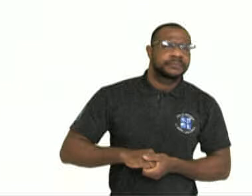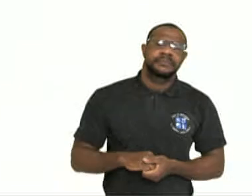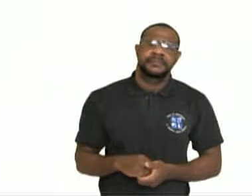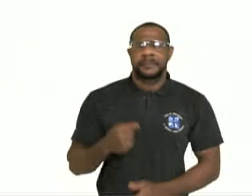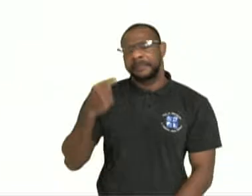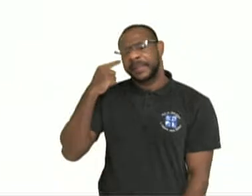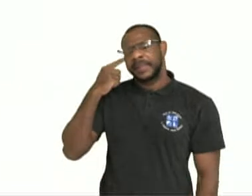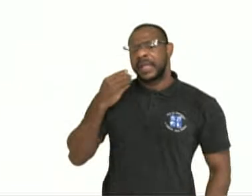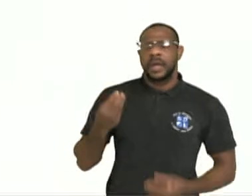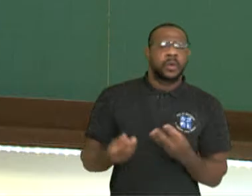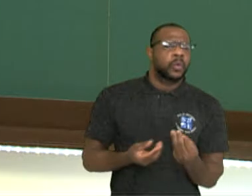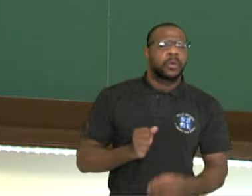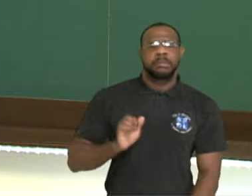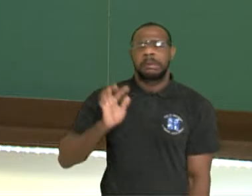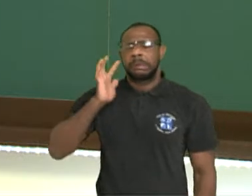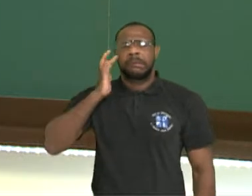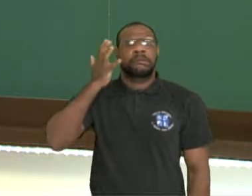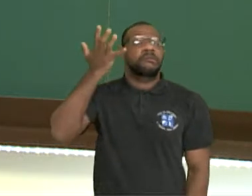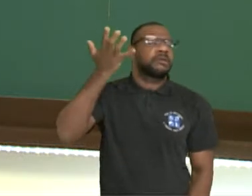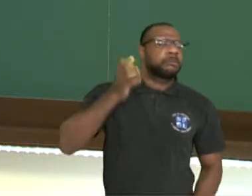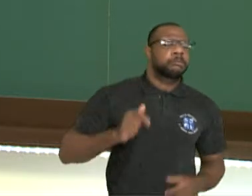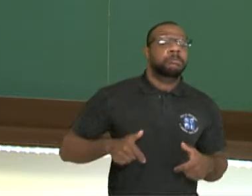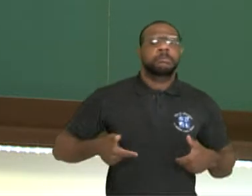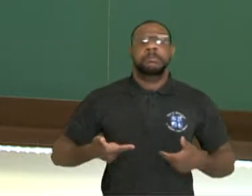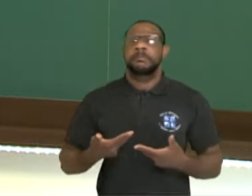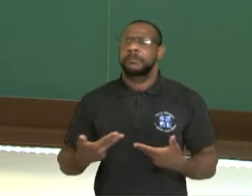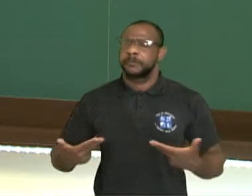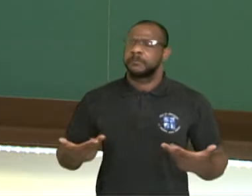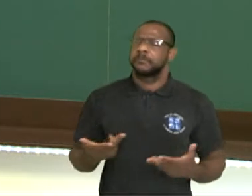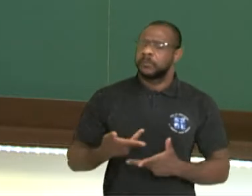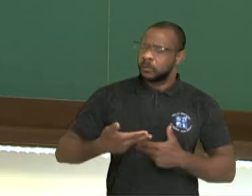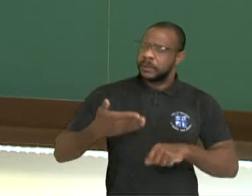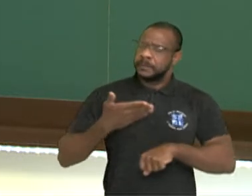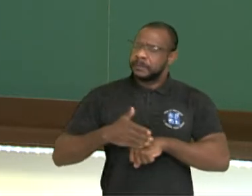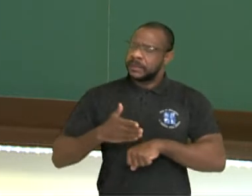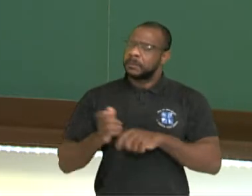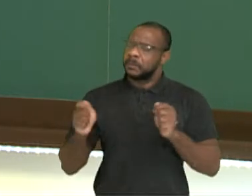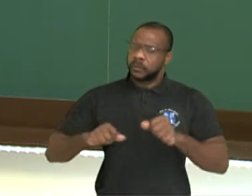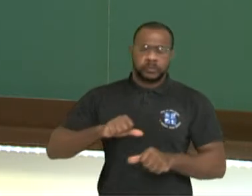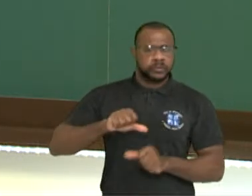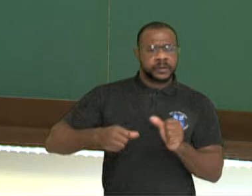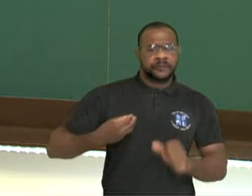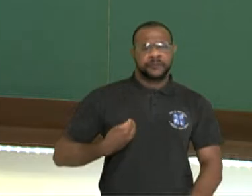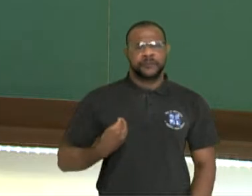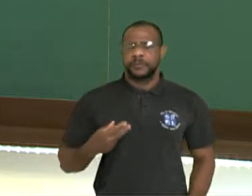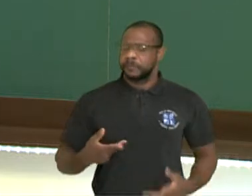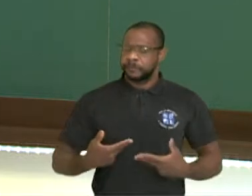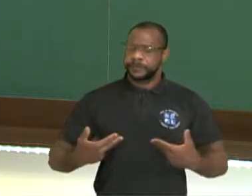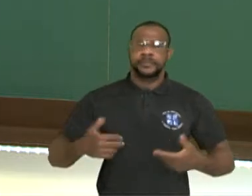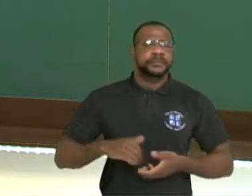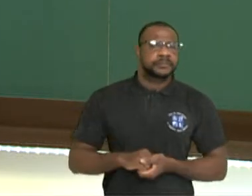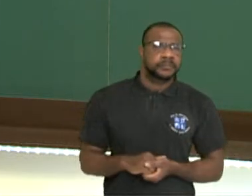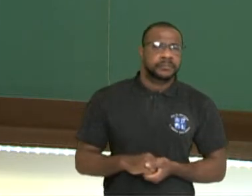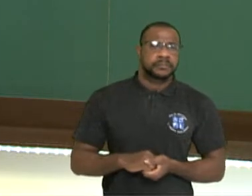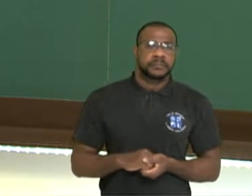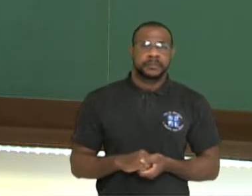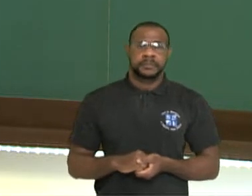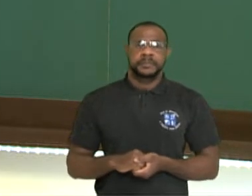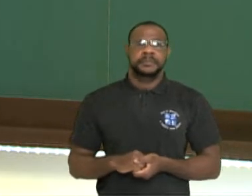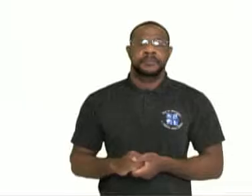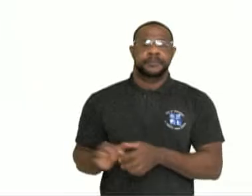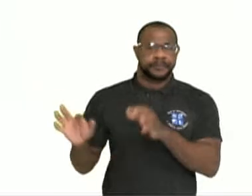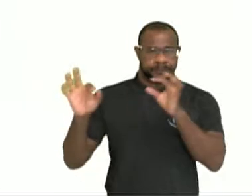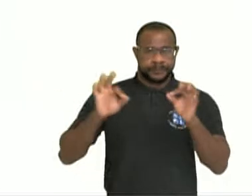como resolvê-lo, em ações, que realmente coisas práticas que podem mudar. Bien? Analisando a